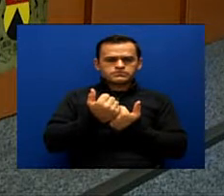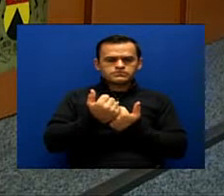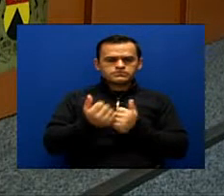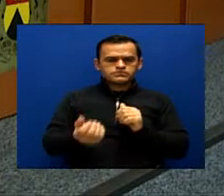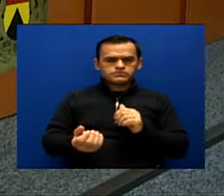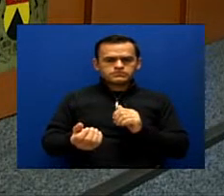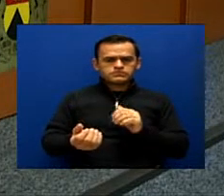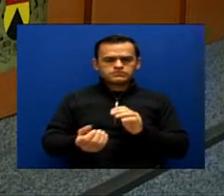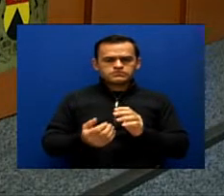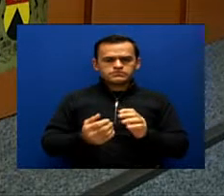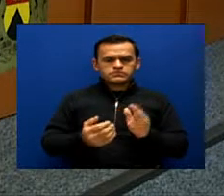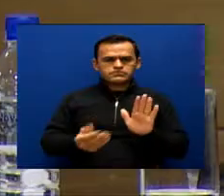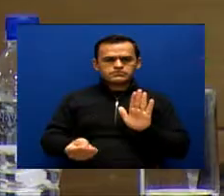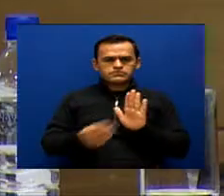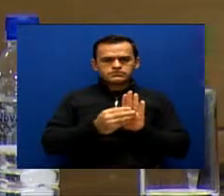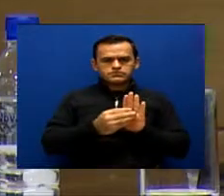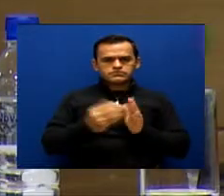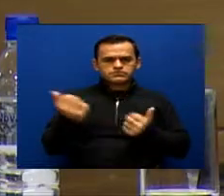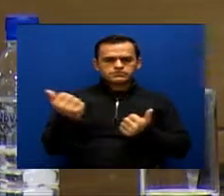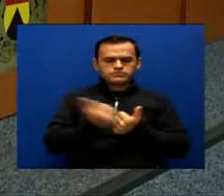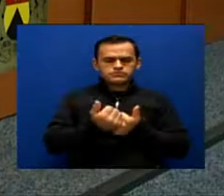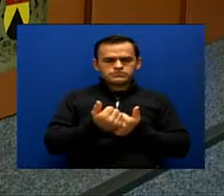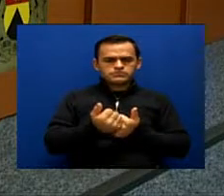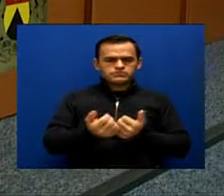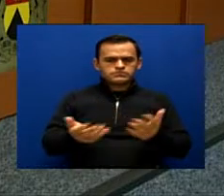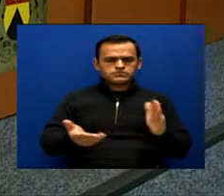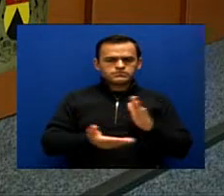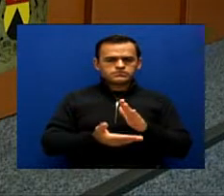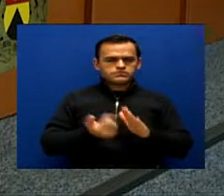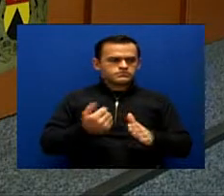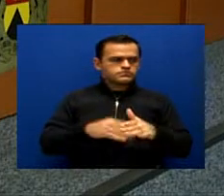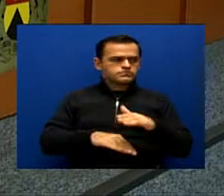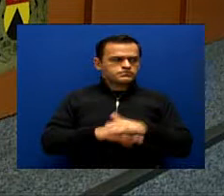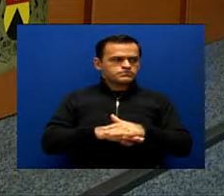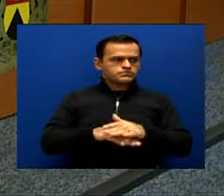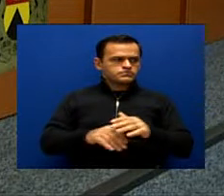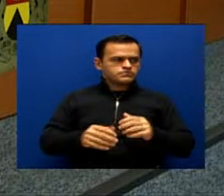Está apresentando emenda? Isso, a emenda no substitutivo. Então ele sai de pauta hoje.